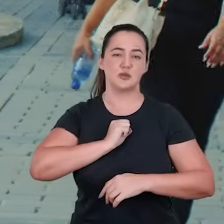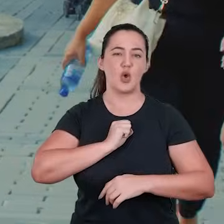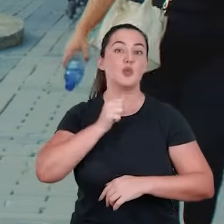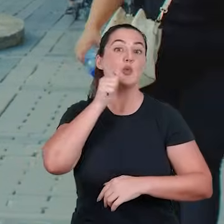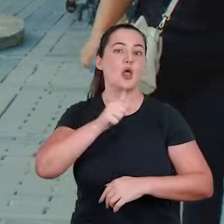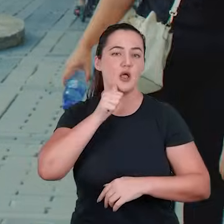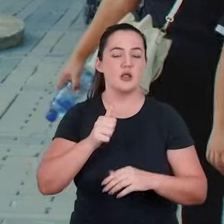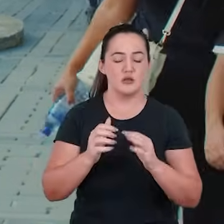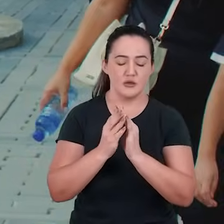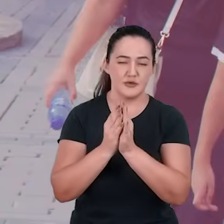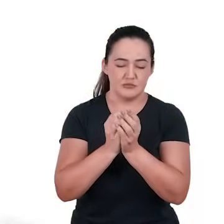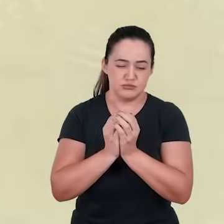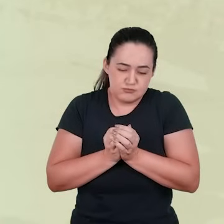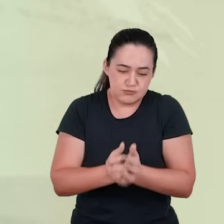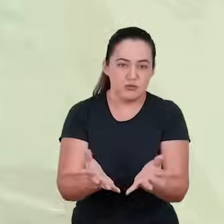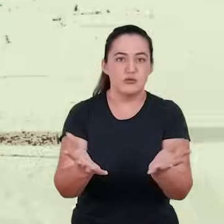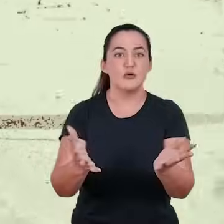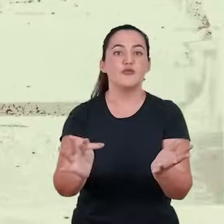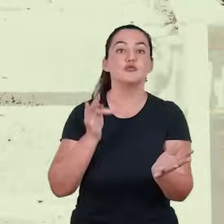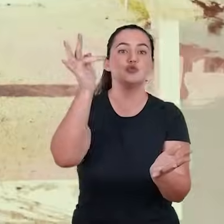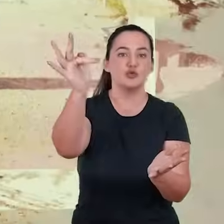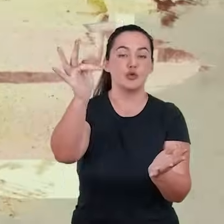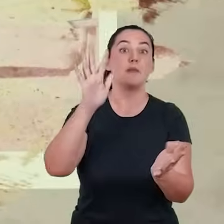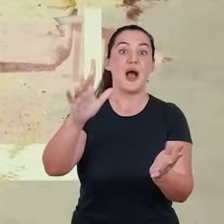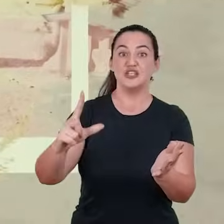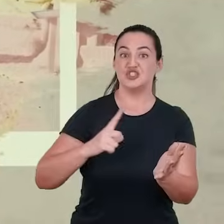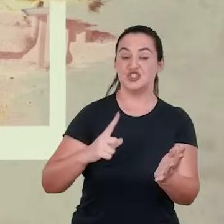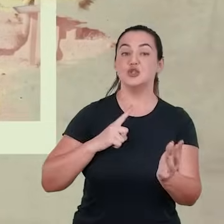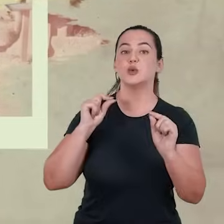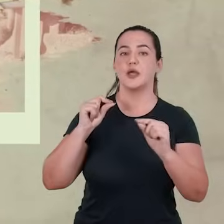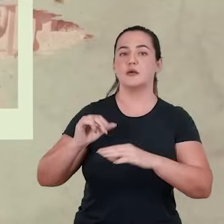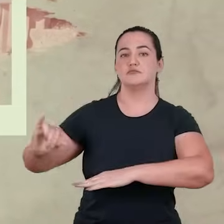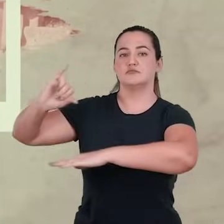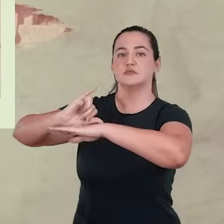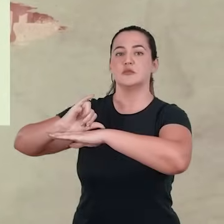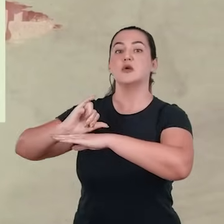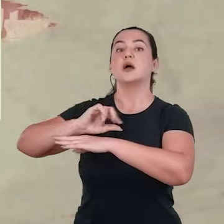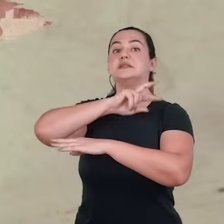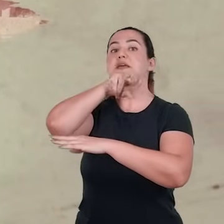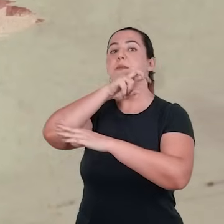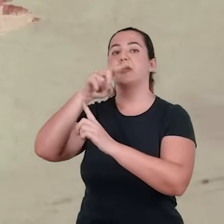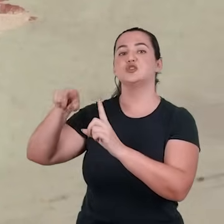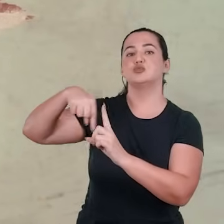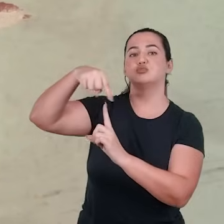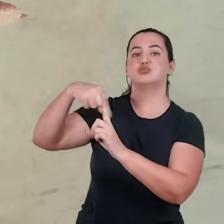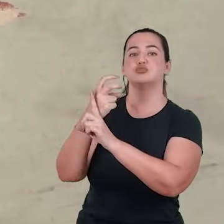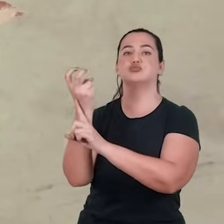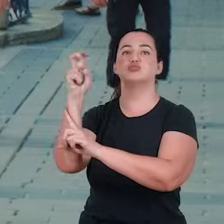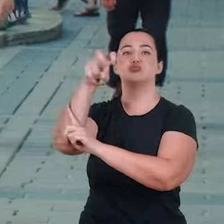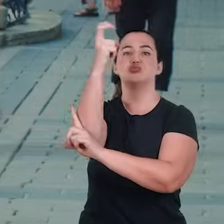uma serpente enorme, ela ficava naquele local impedindo as pessoas de irem até o oráculo para saberem o